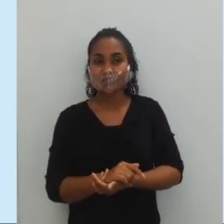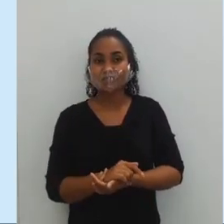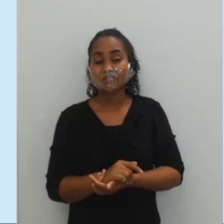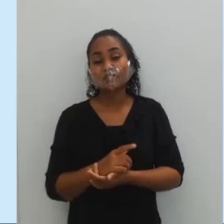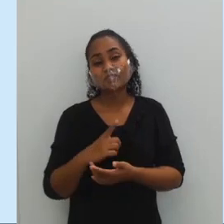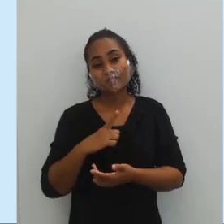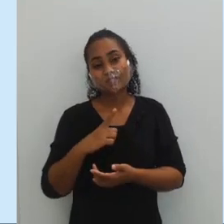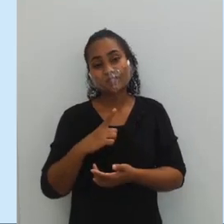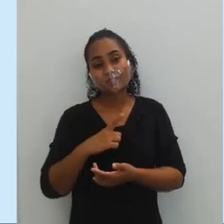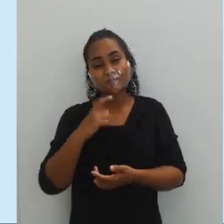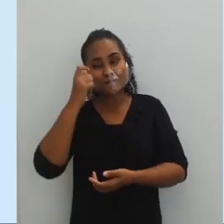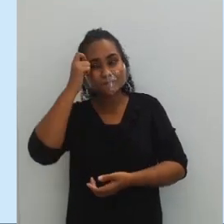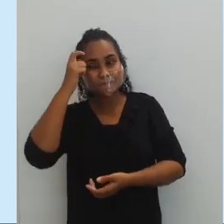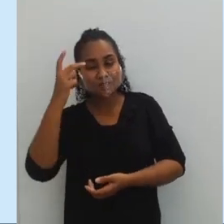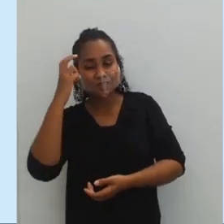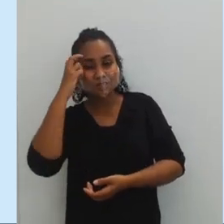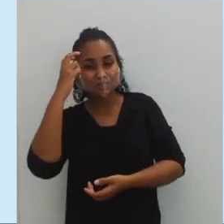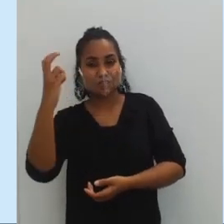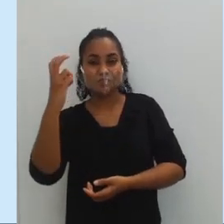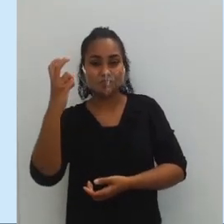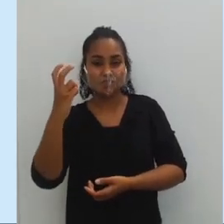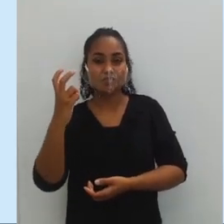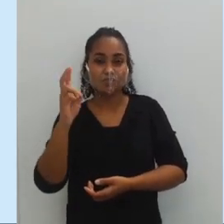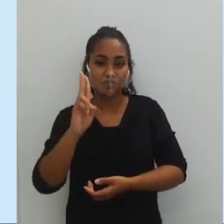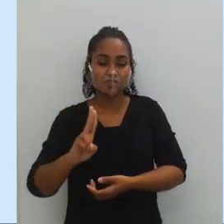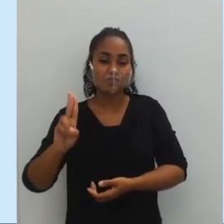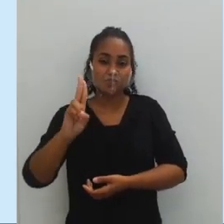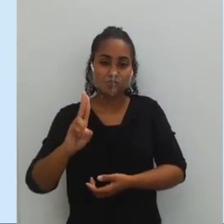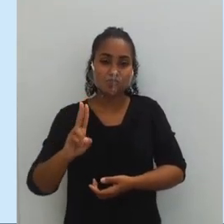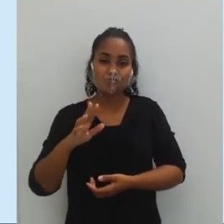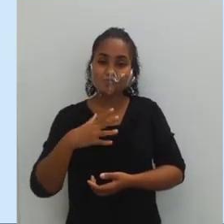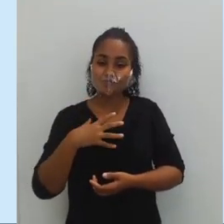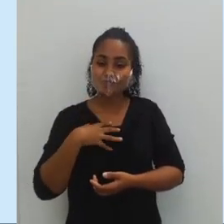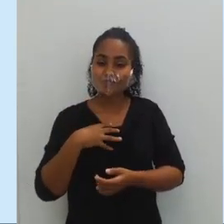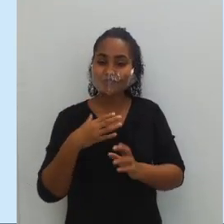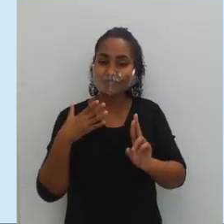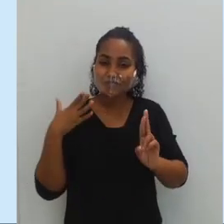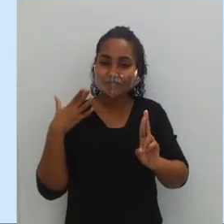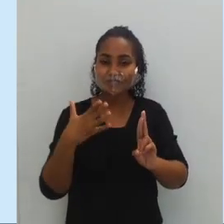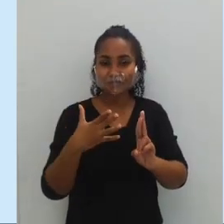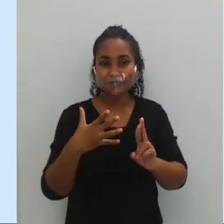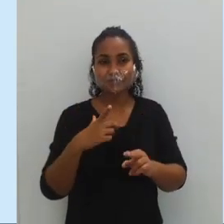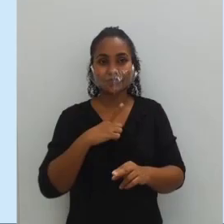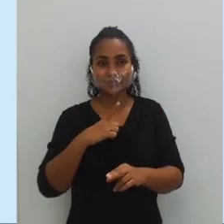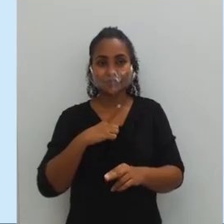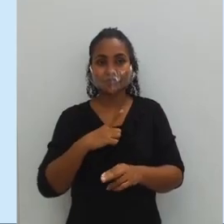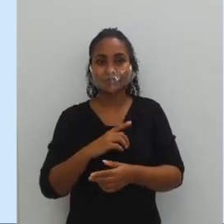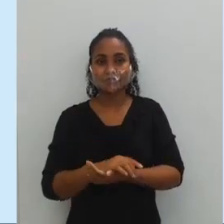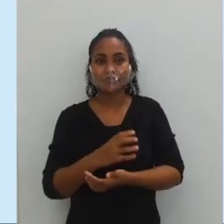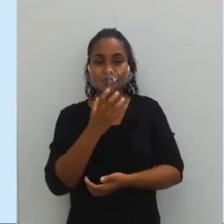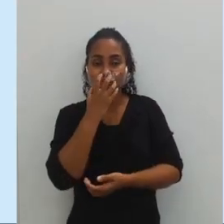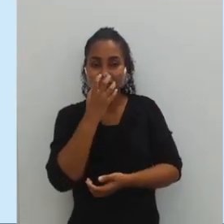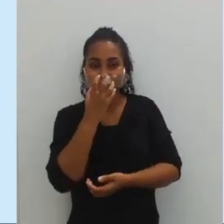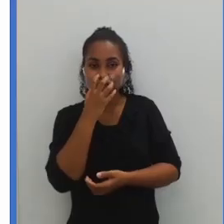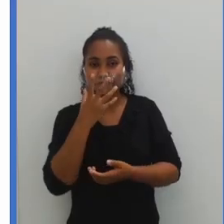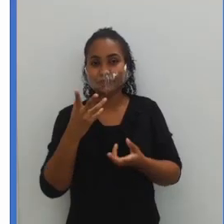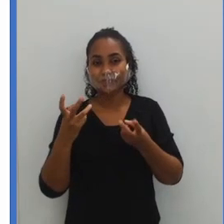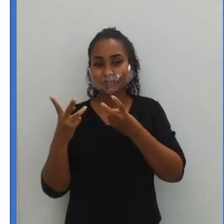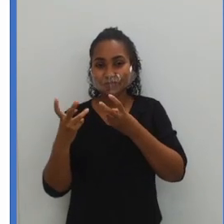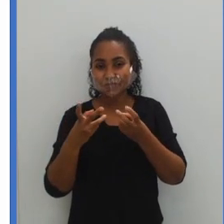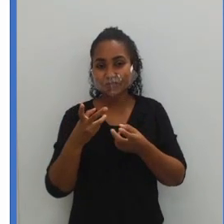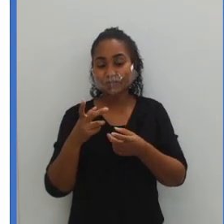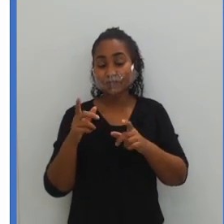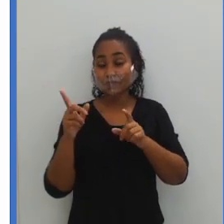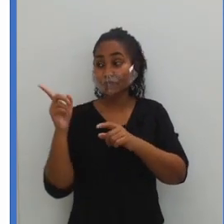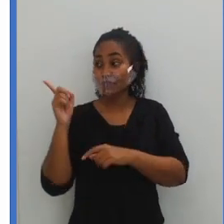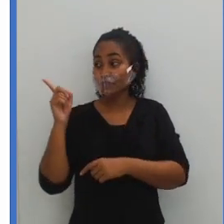agilidade, destreza e inteligência. Por isso que os praticantes gostam tanto também dessa raça de cachorro. E aí